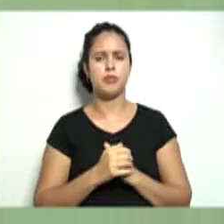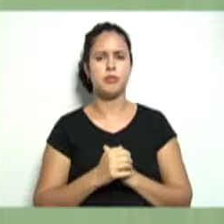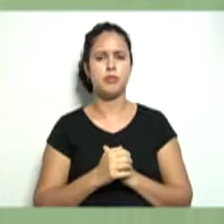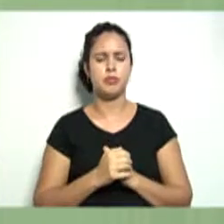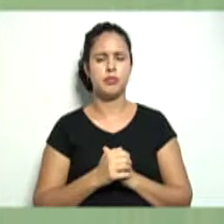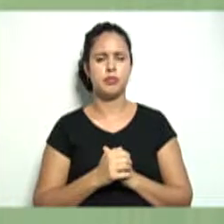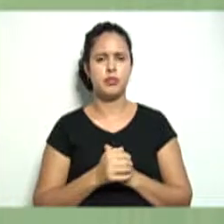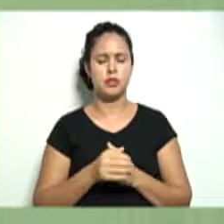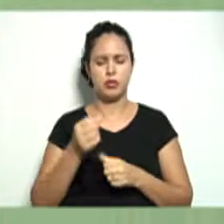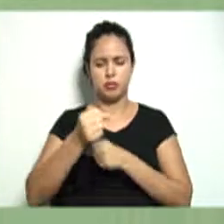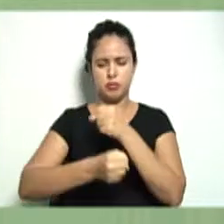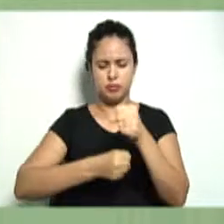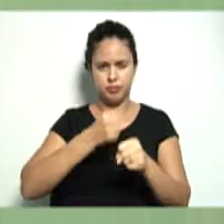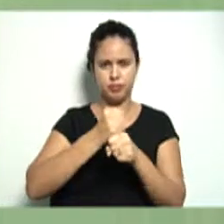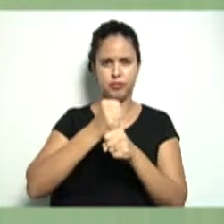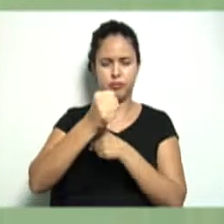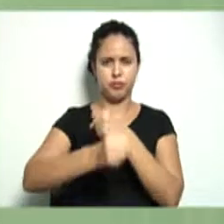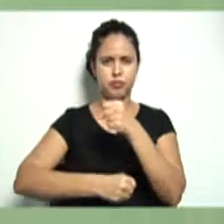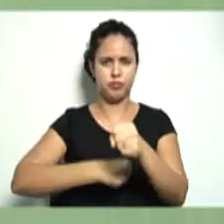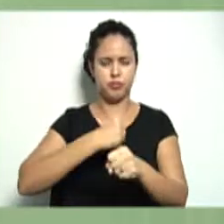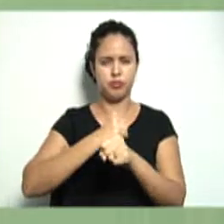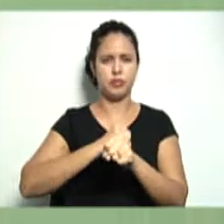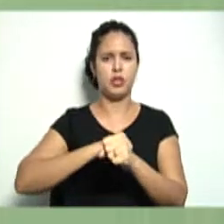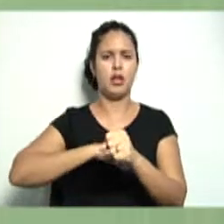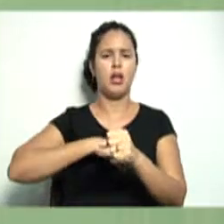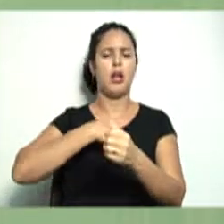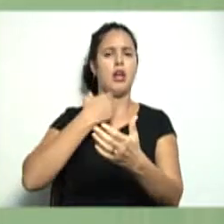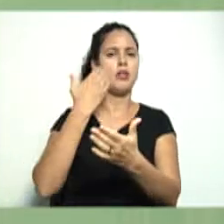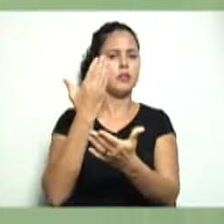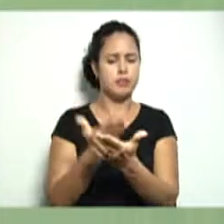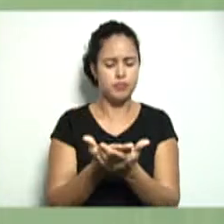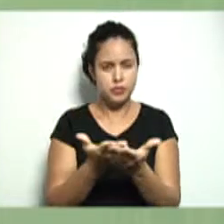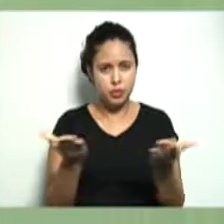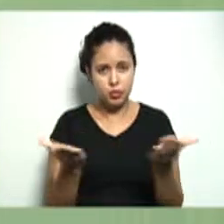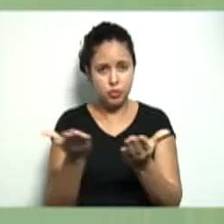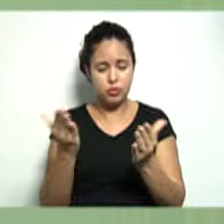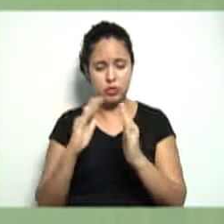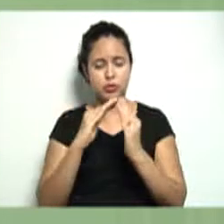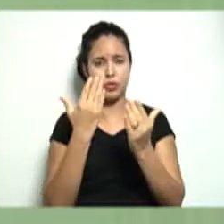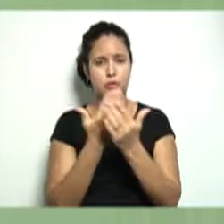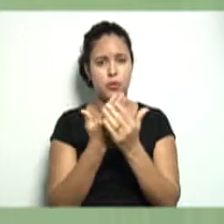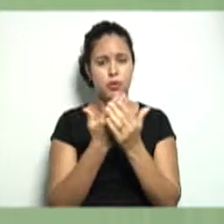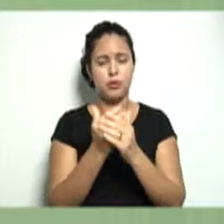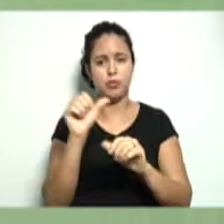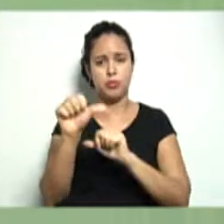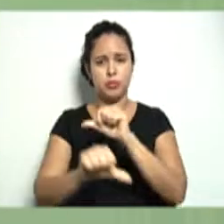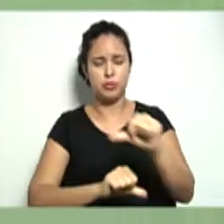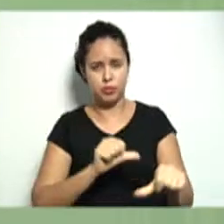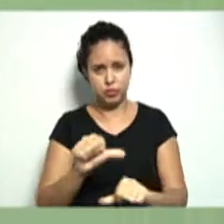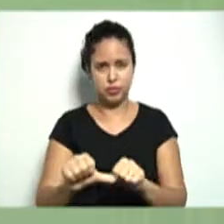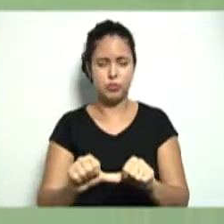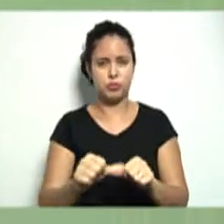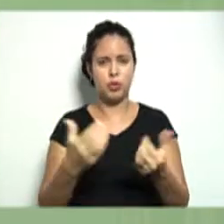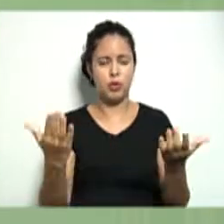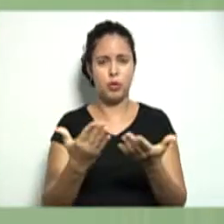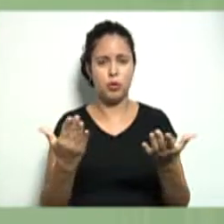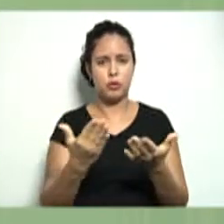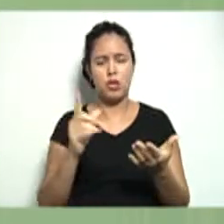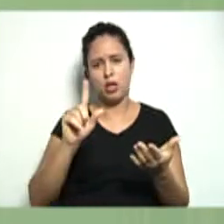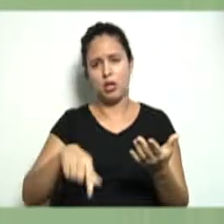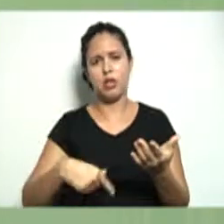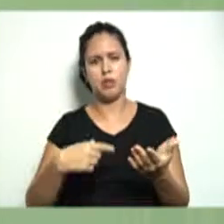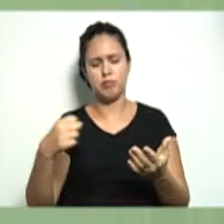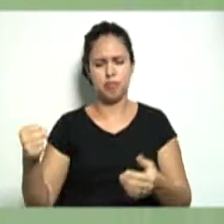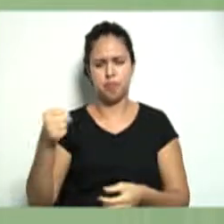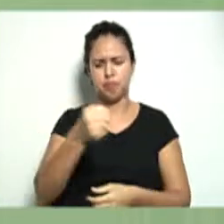Com o passar dos anos, até chegarmos aos dias de hoje, a escola modificou-se, ficou mais complexa e é a forma principal